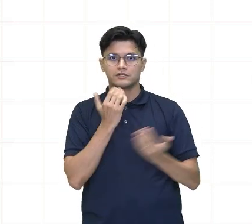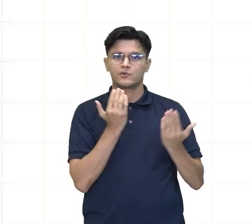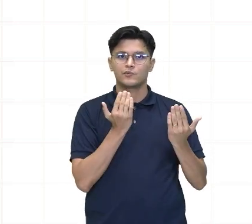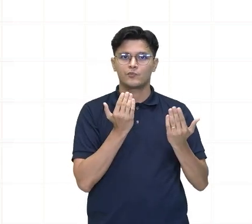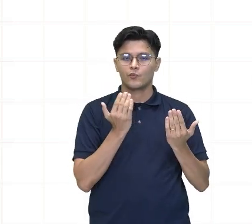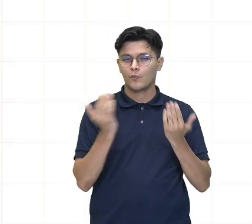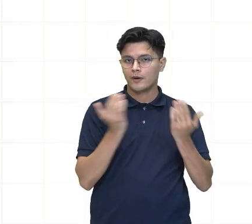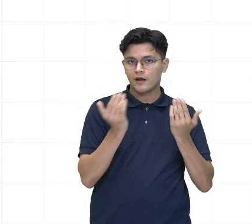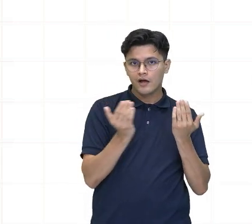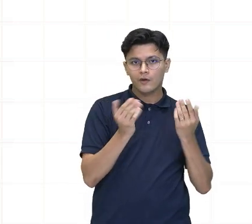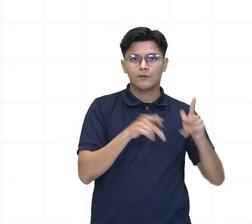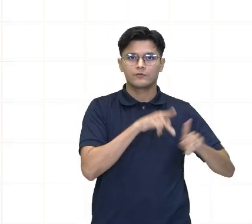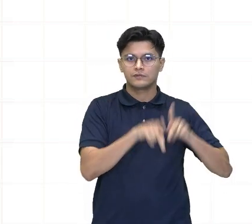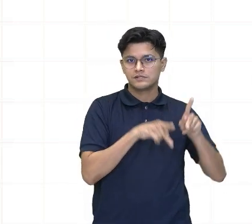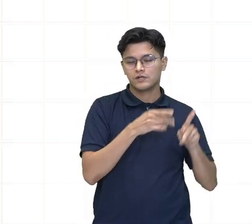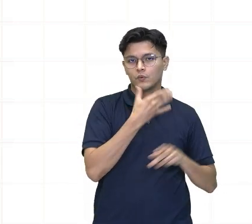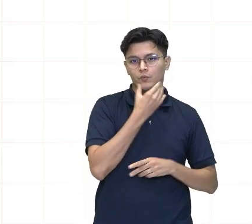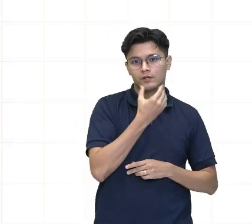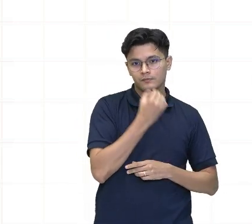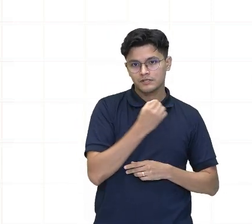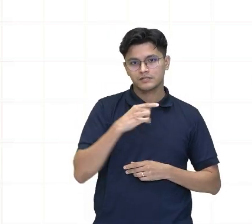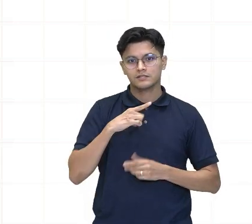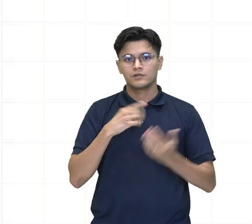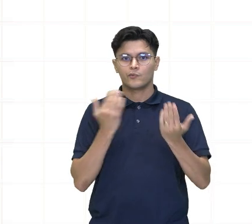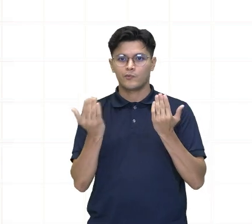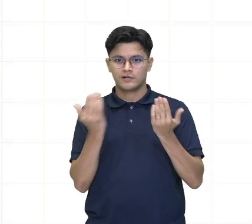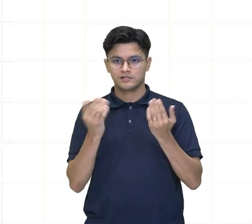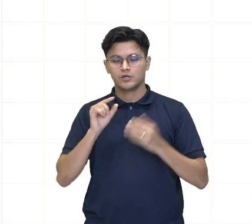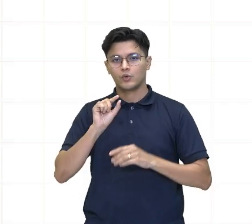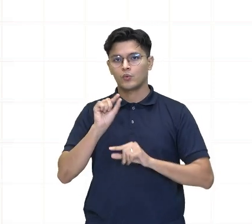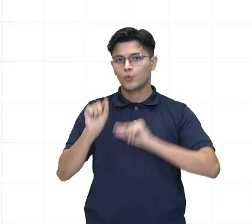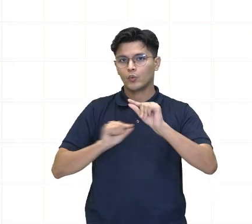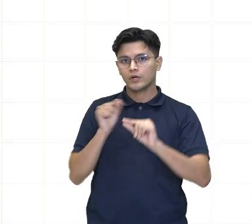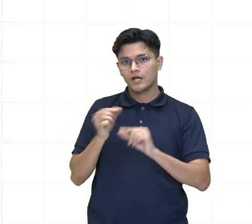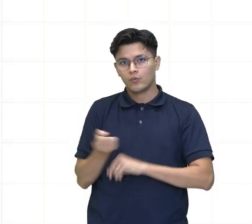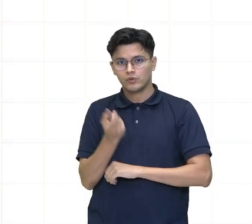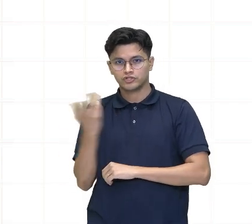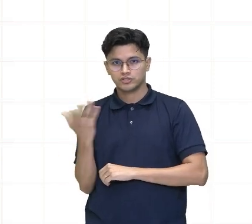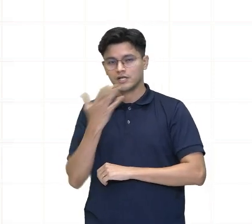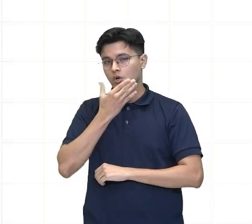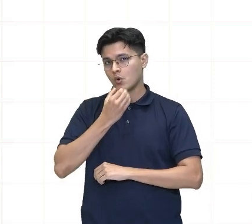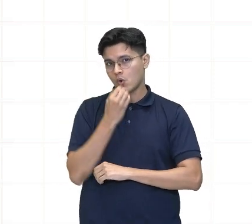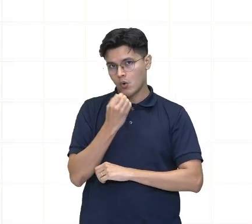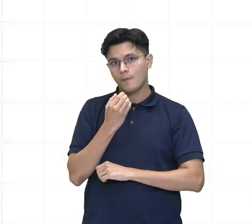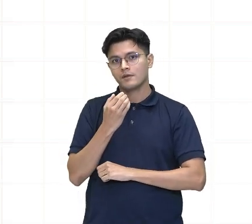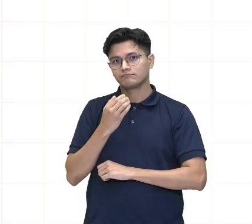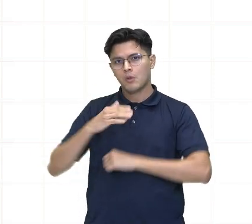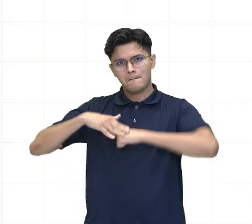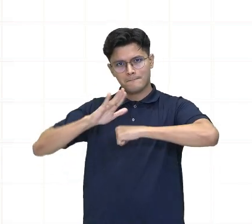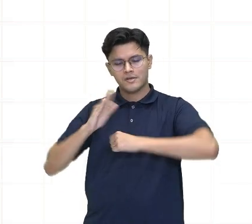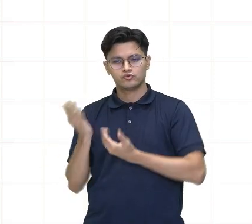em 2019, a faixa etária até 24 anos, a gente pode perceber ali também que os homens eles